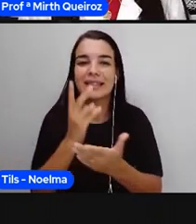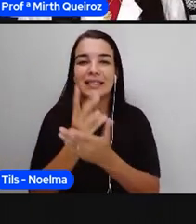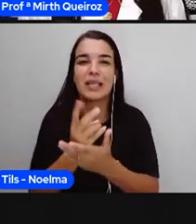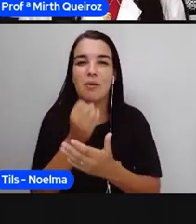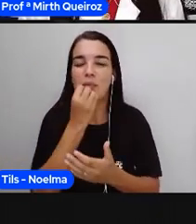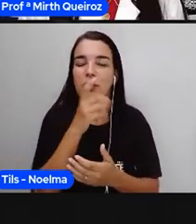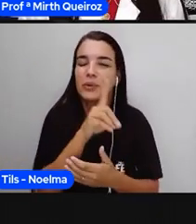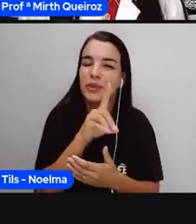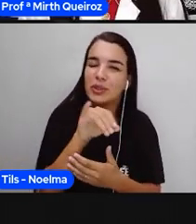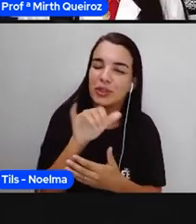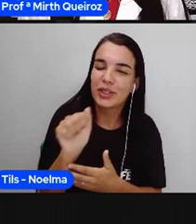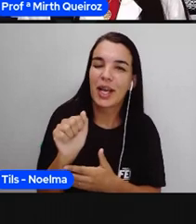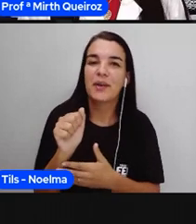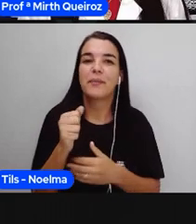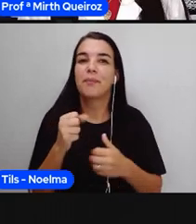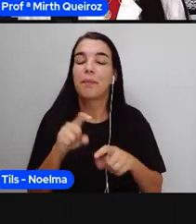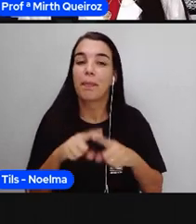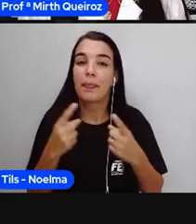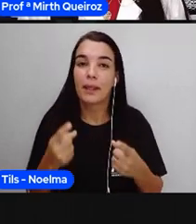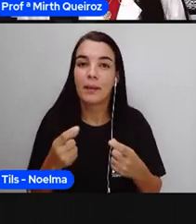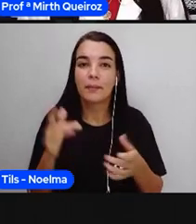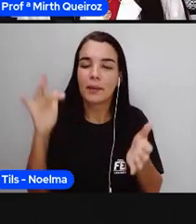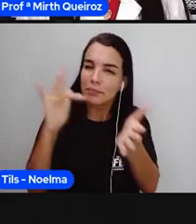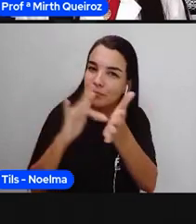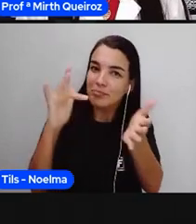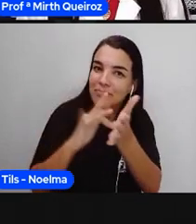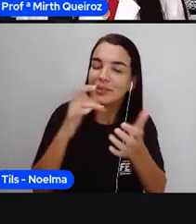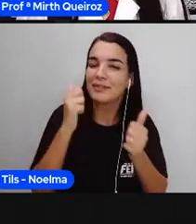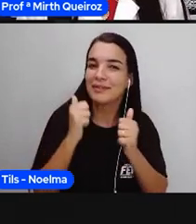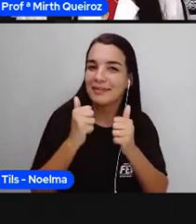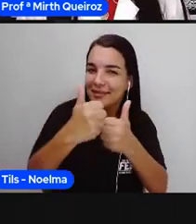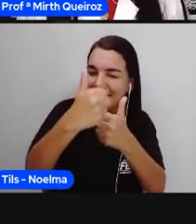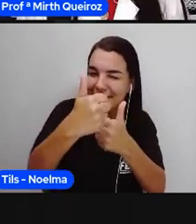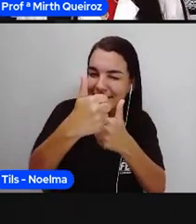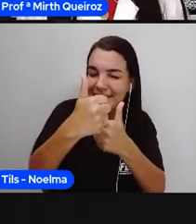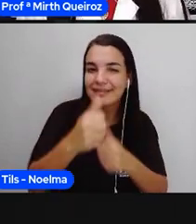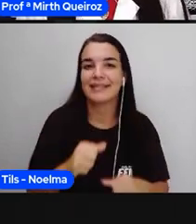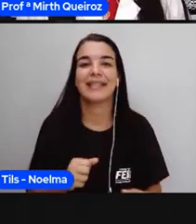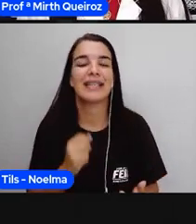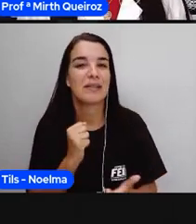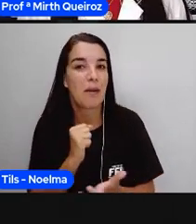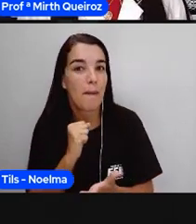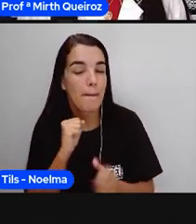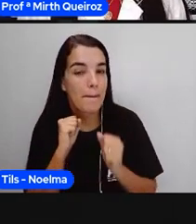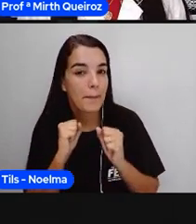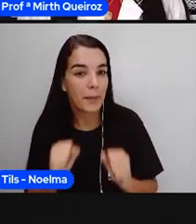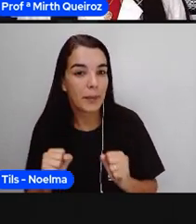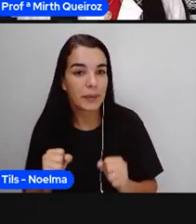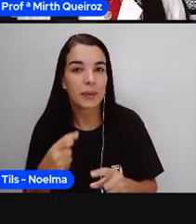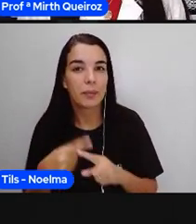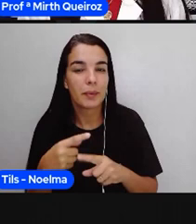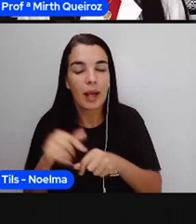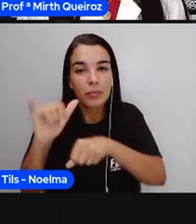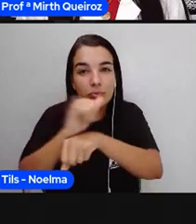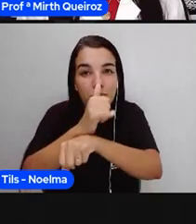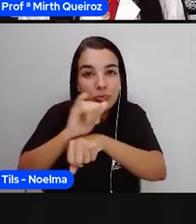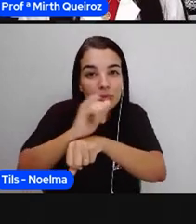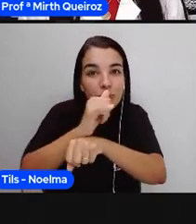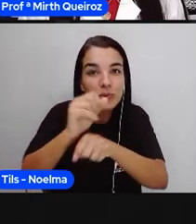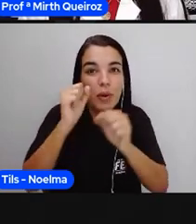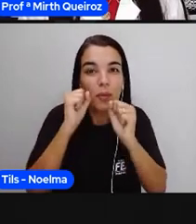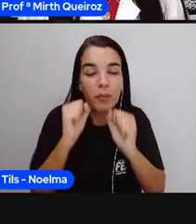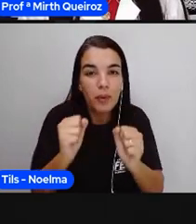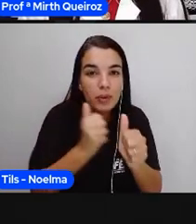seu bom dia, tá? Deixe seu like aí, quem nunca deixou, né? Siga o nosso